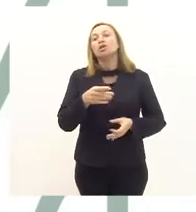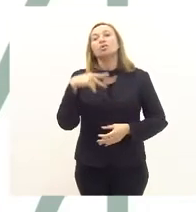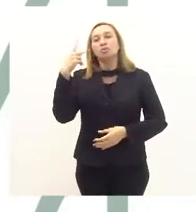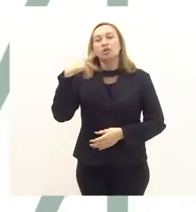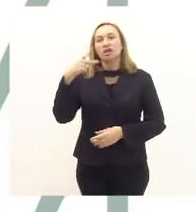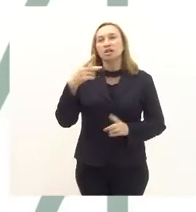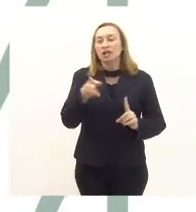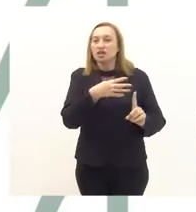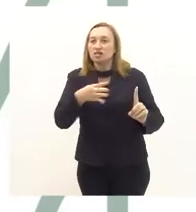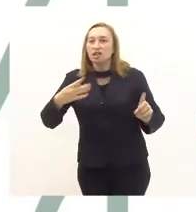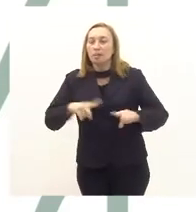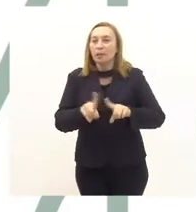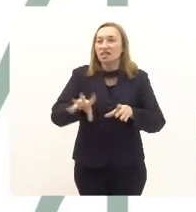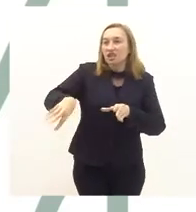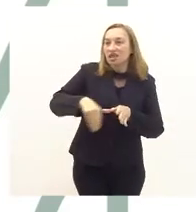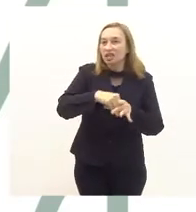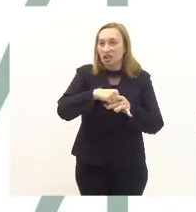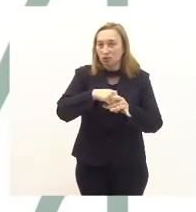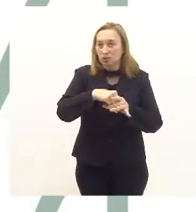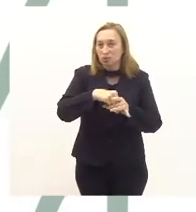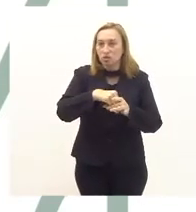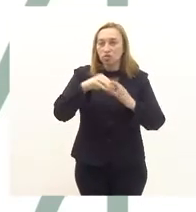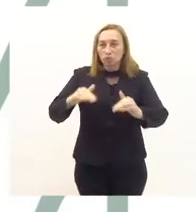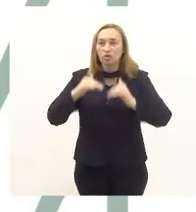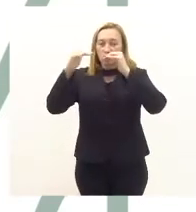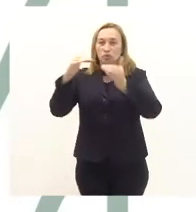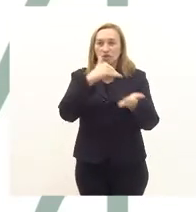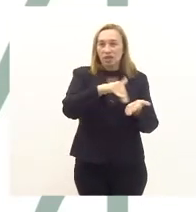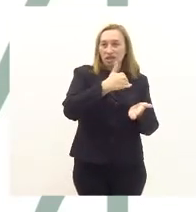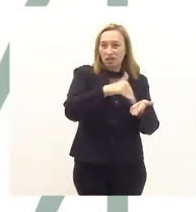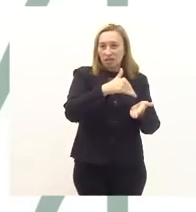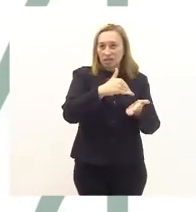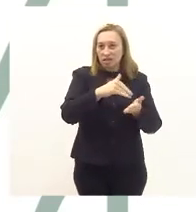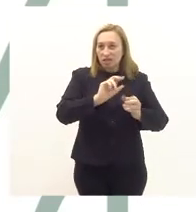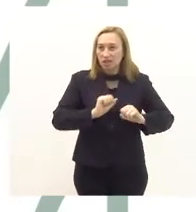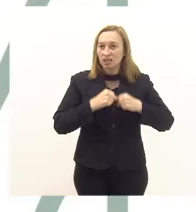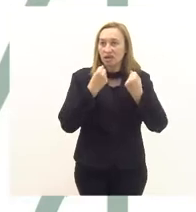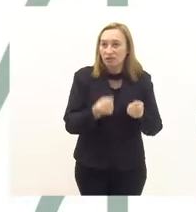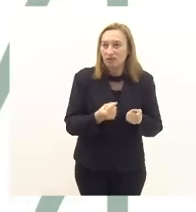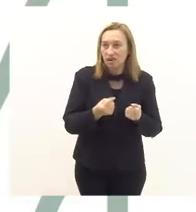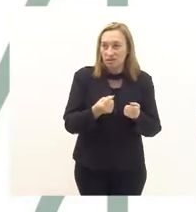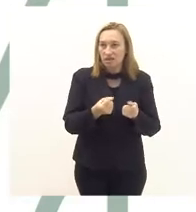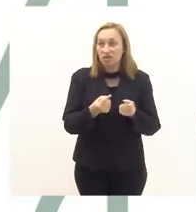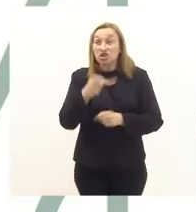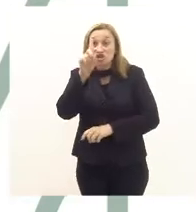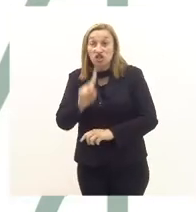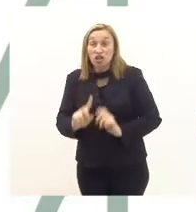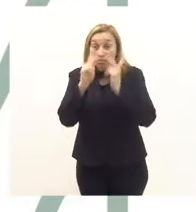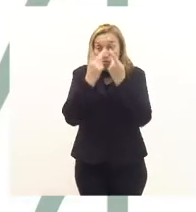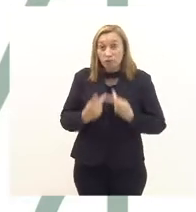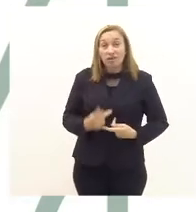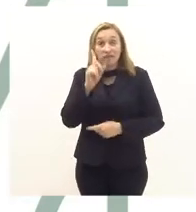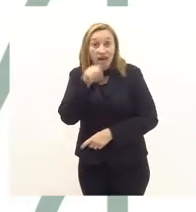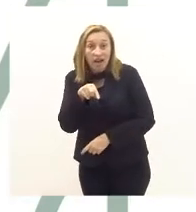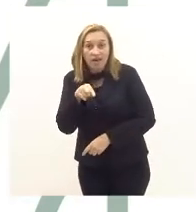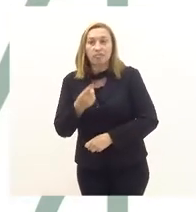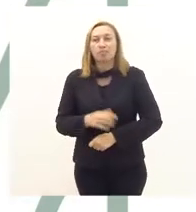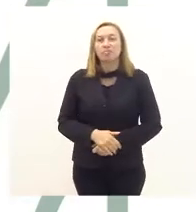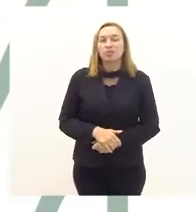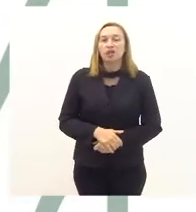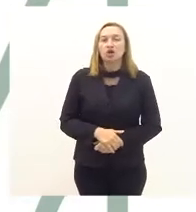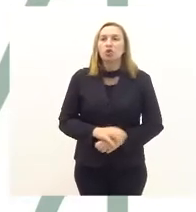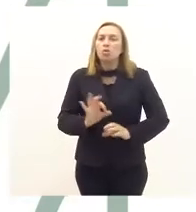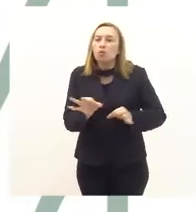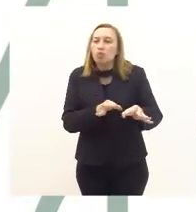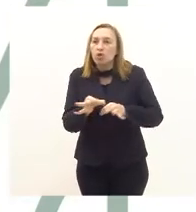LGBT, mas está dentro de um escopo de uma subsecretaria de promoção, defesas e garantias. Né? É importante que a gente diga isso. Né? O